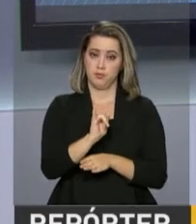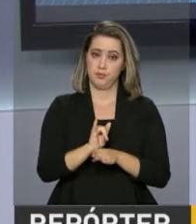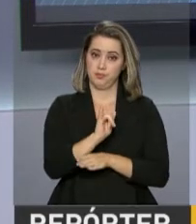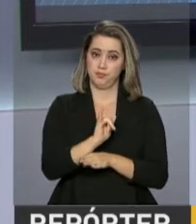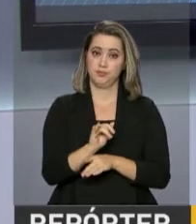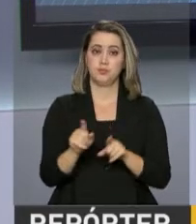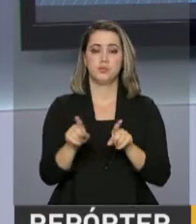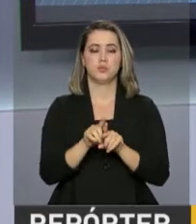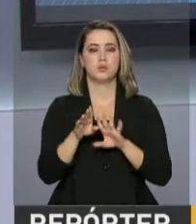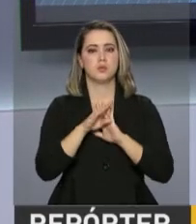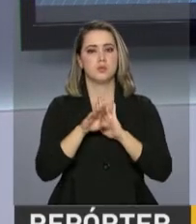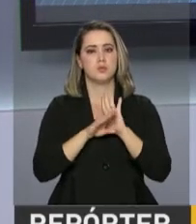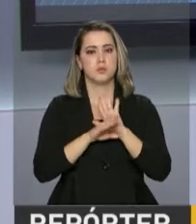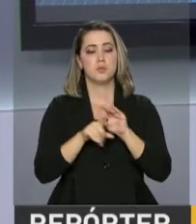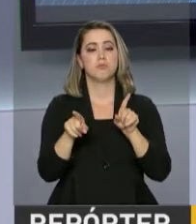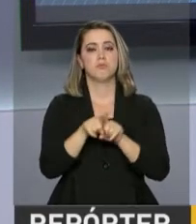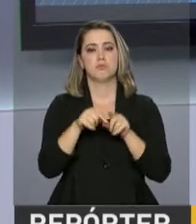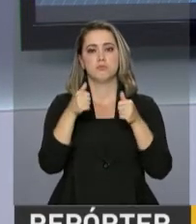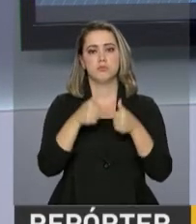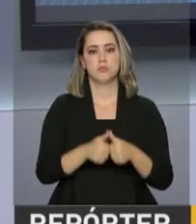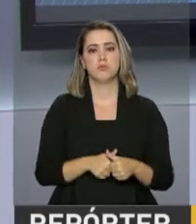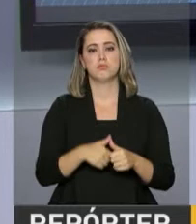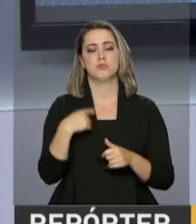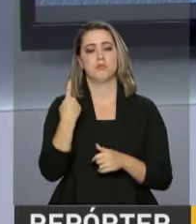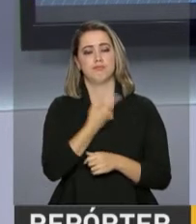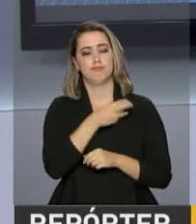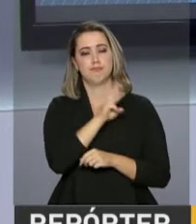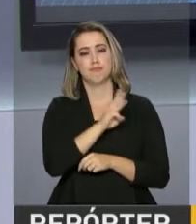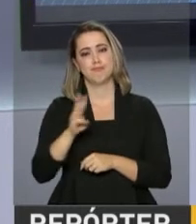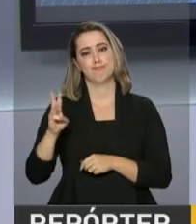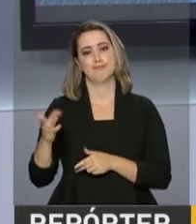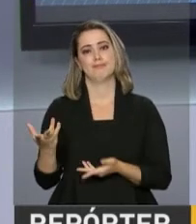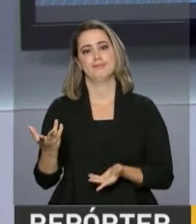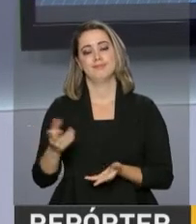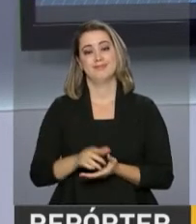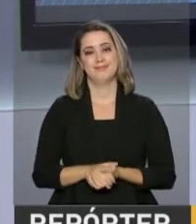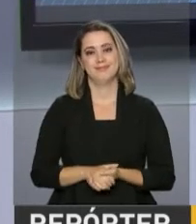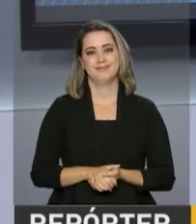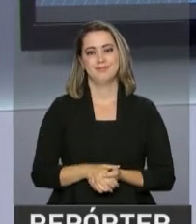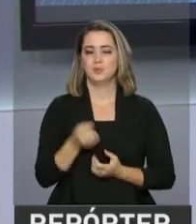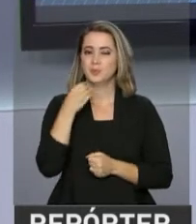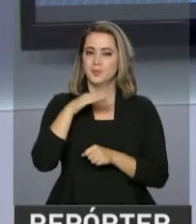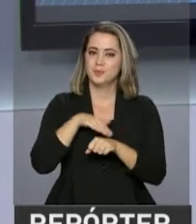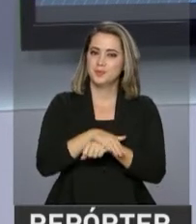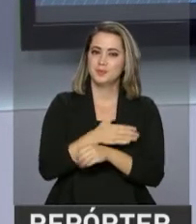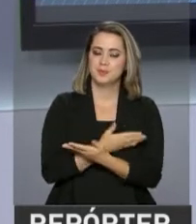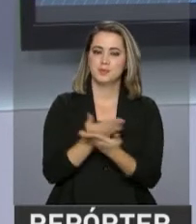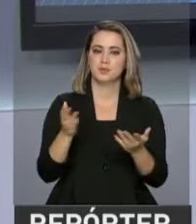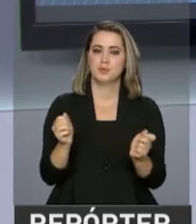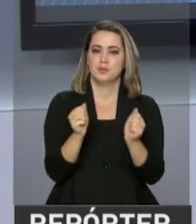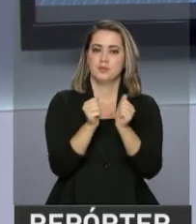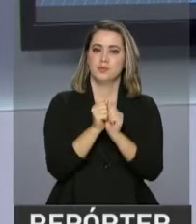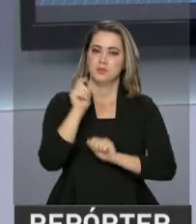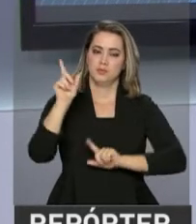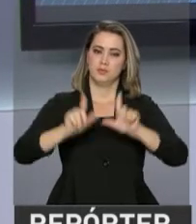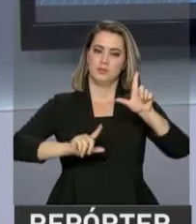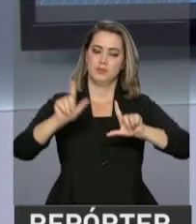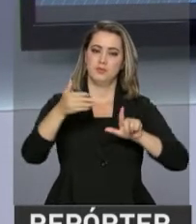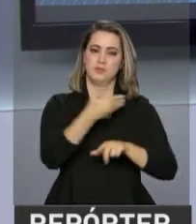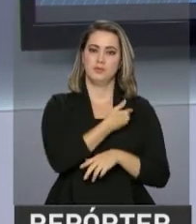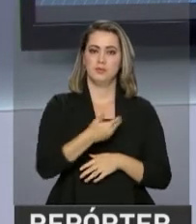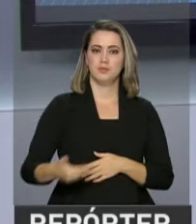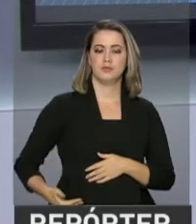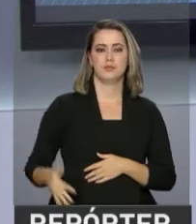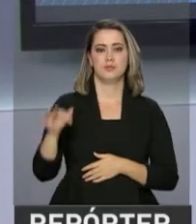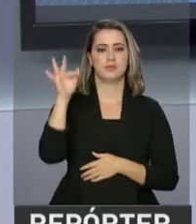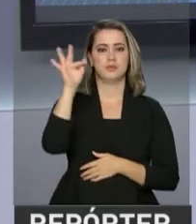youtube e toda a programação também está disponível em nossa página na internet uma ótima noite pra você continue com a gente aqui